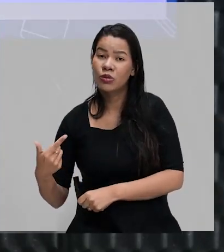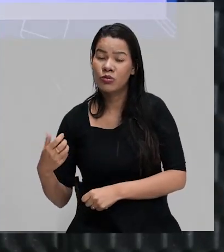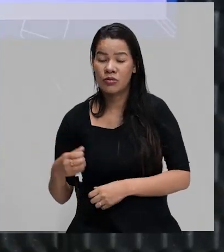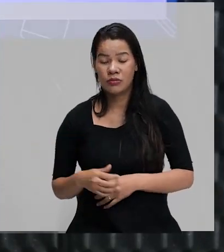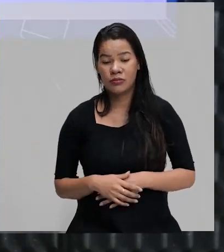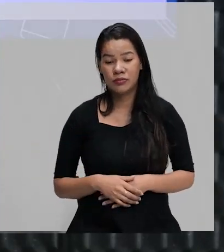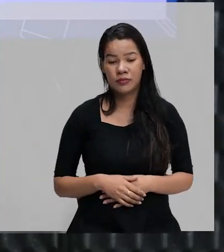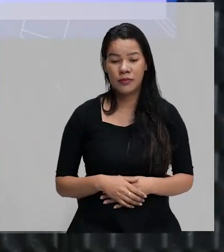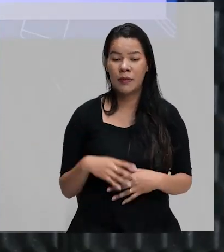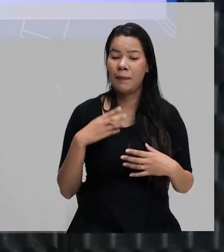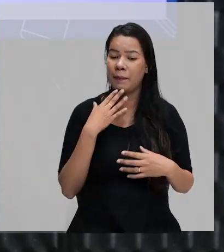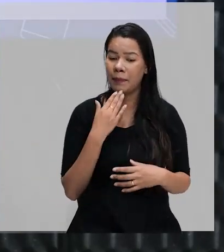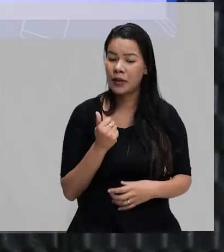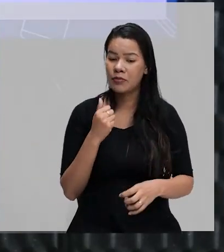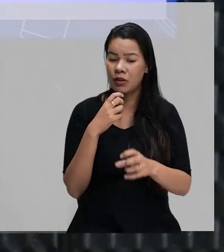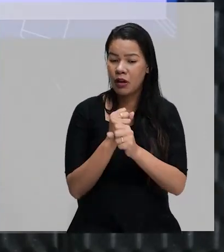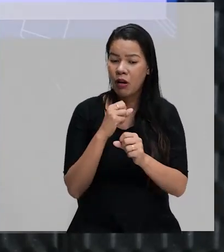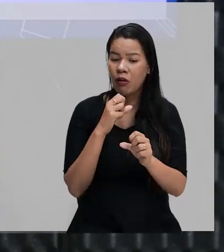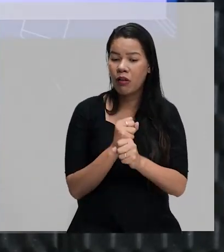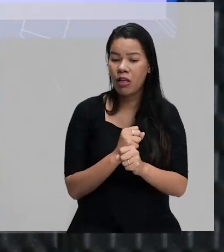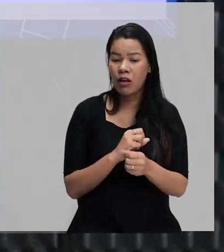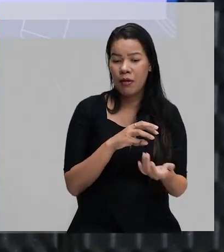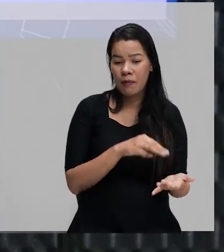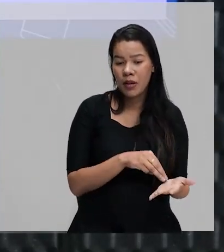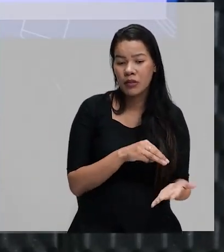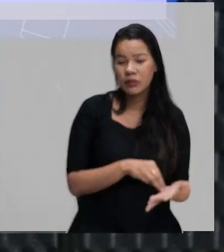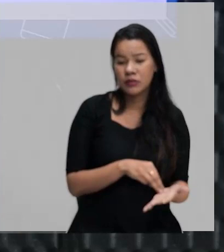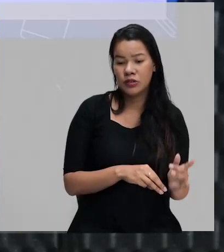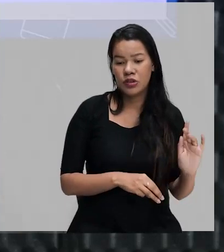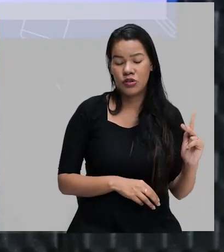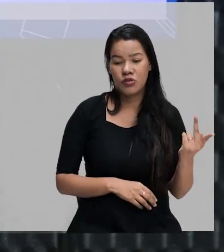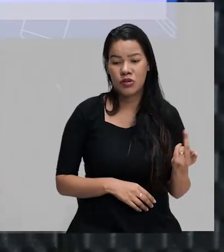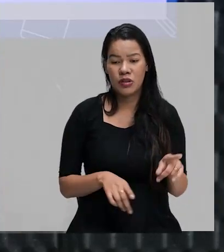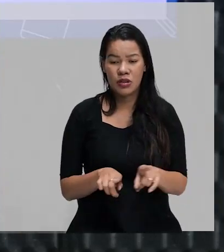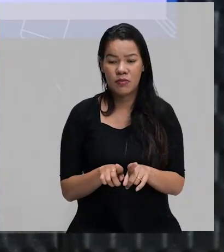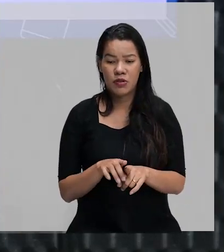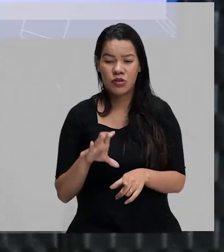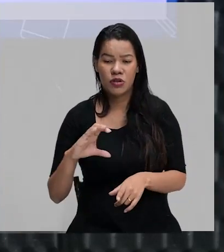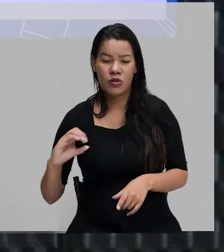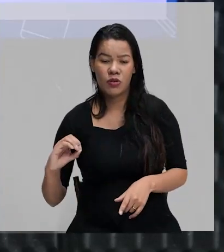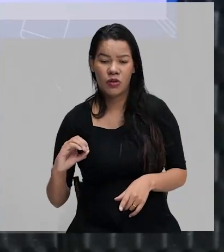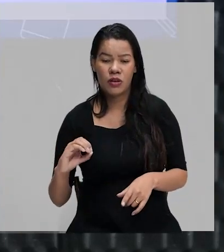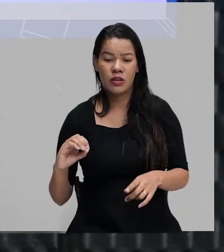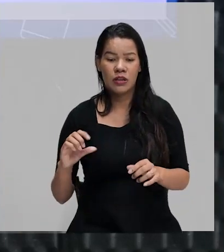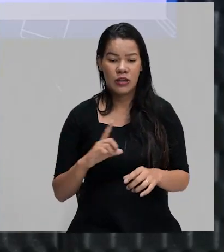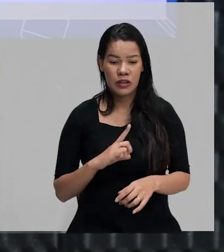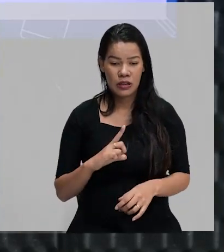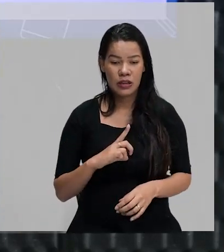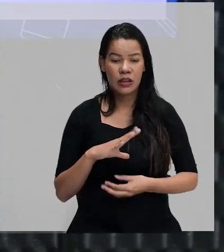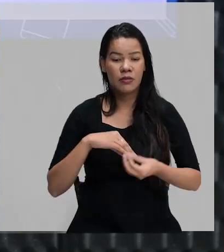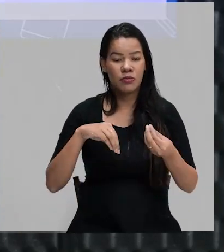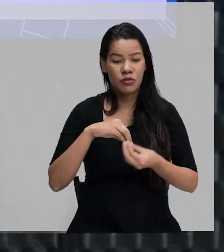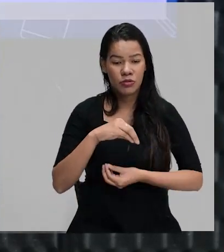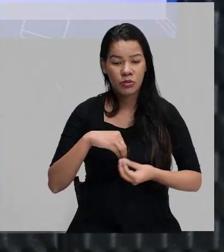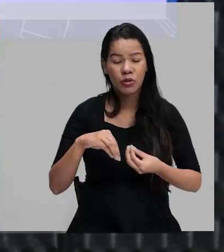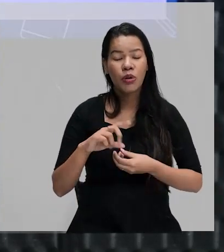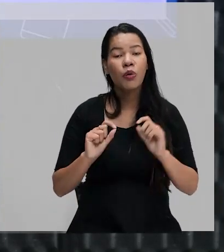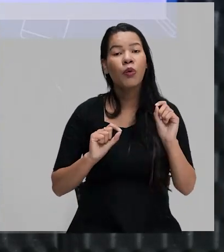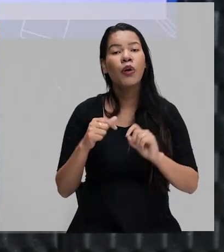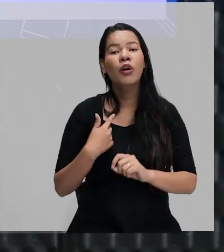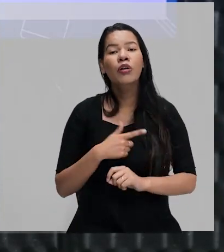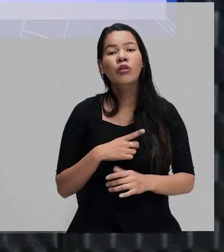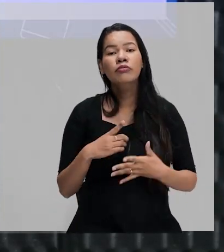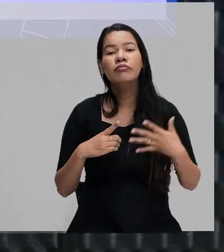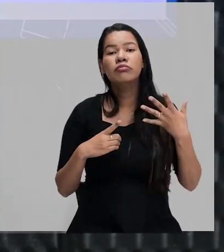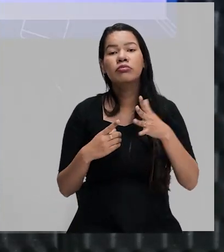Pede-se calcular as massas de hidrogênio e de monóxido existentes na mistura, certo? Então, quer que a gente